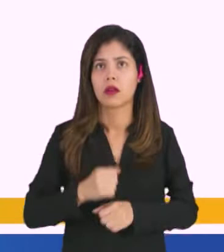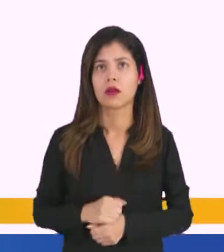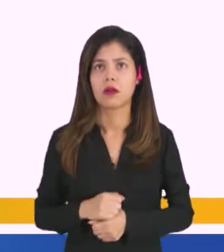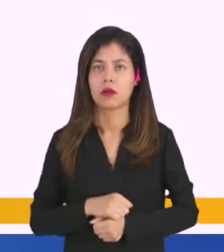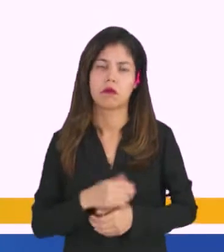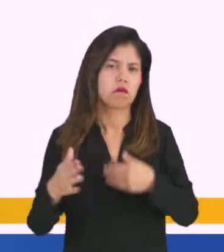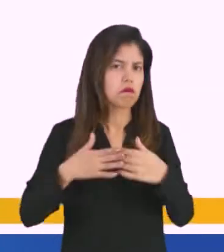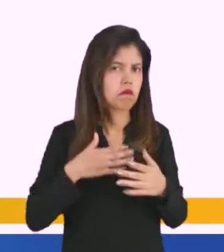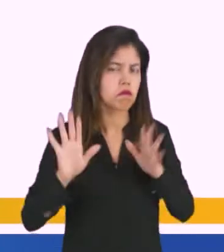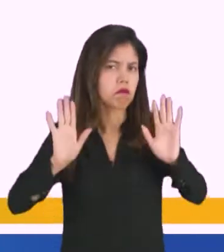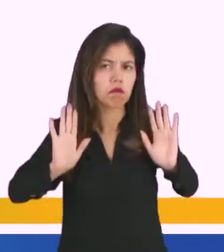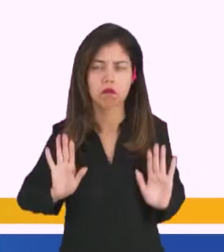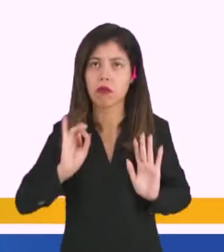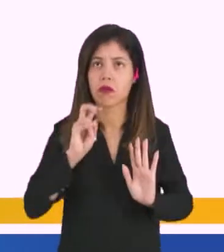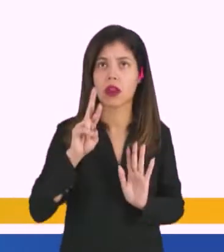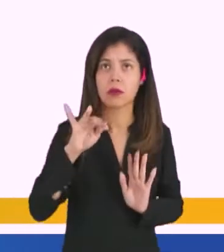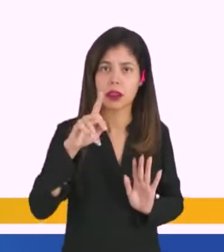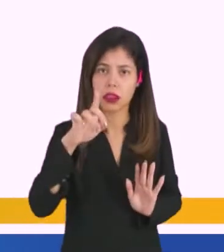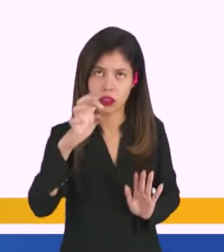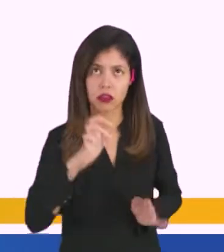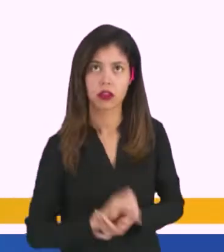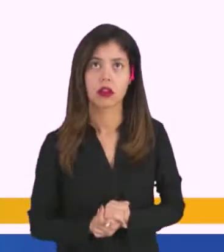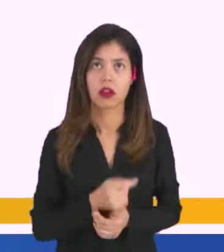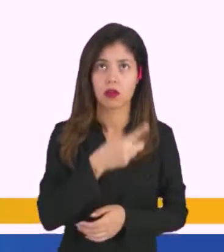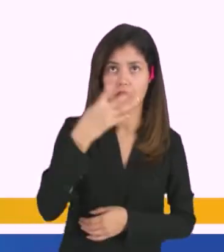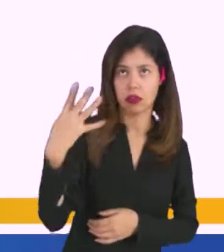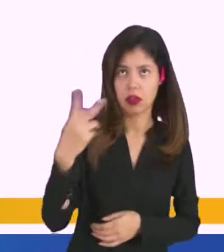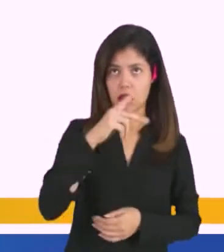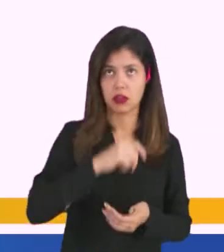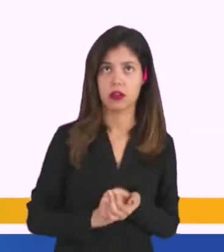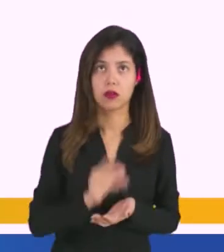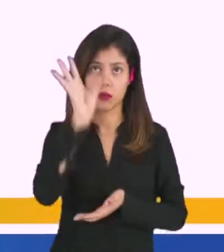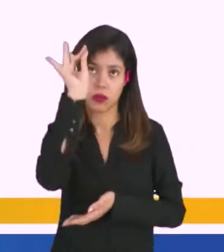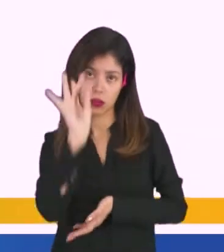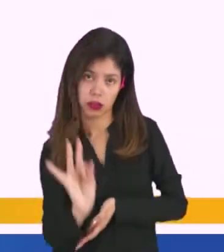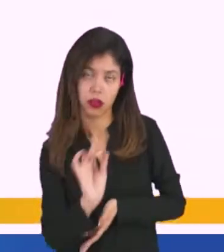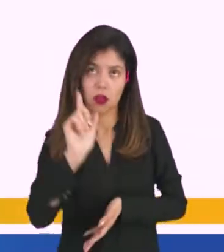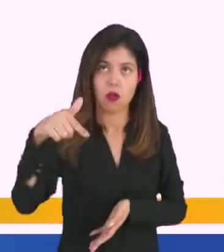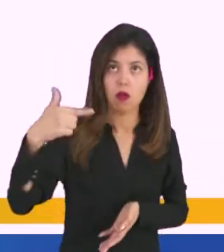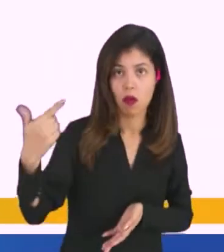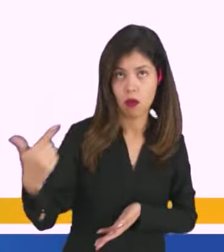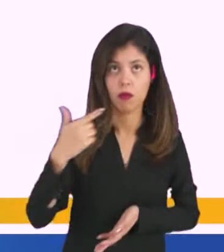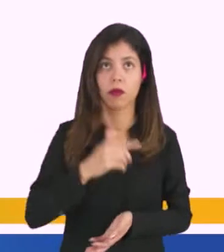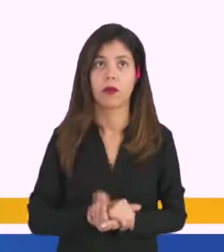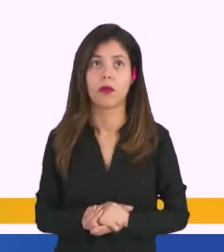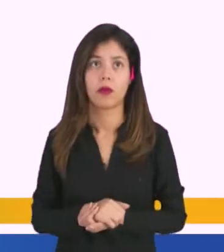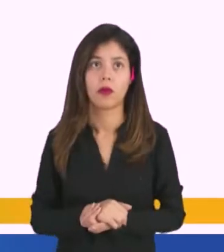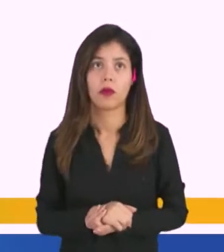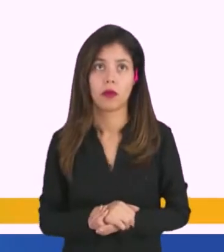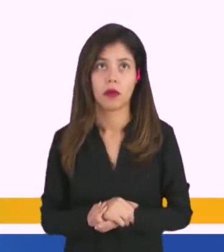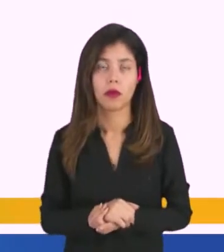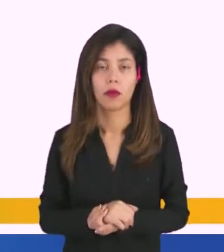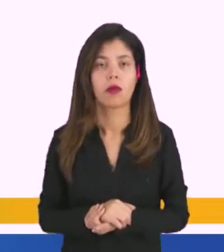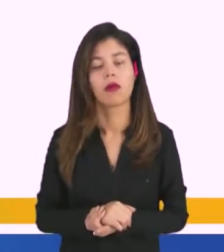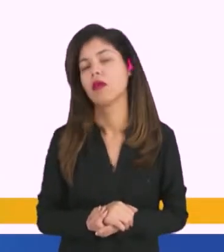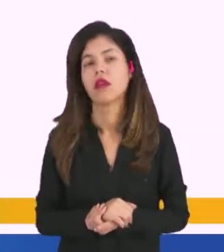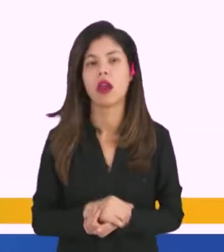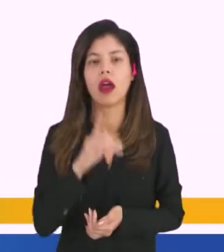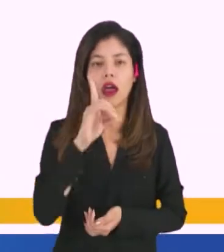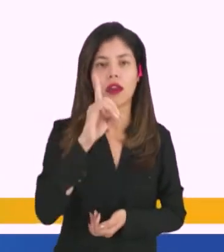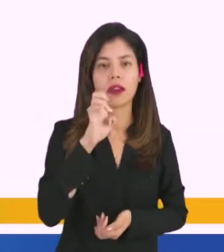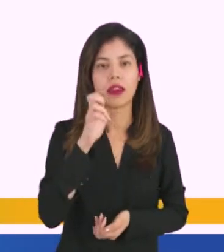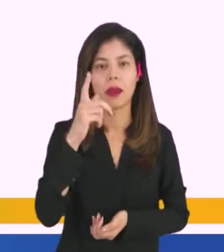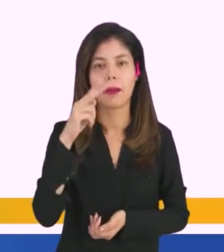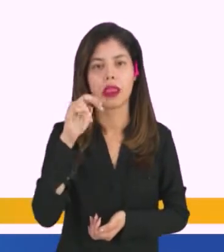variável independente, né? E a quantidade de indivíduos por sintoma como uma outra variável, que seria a variável